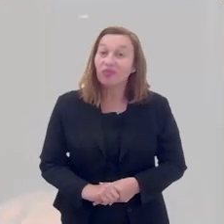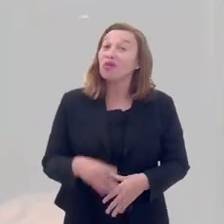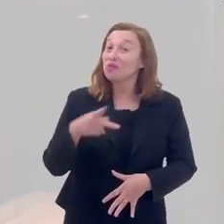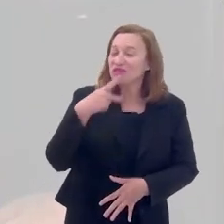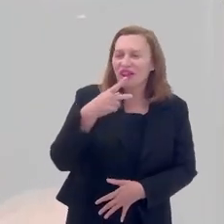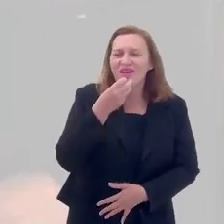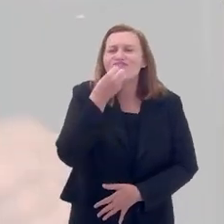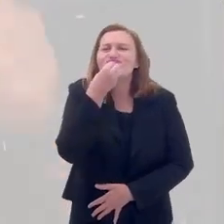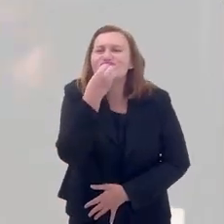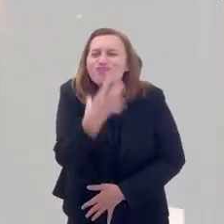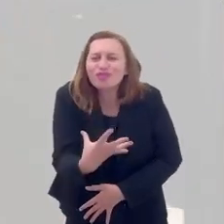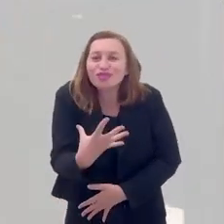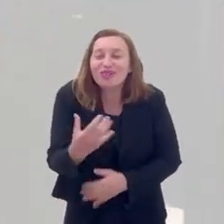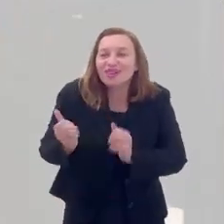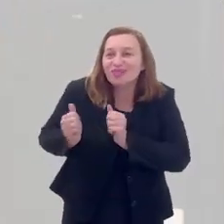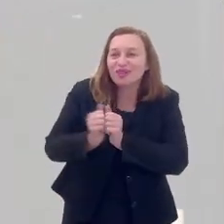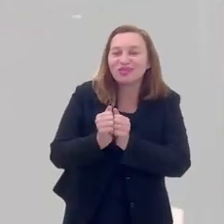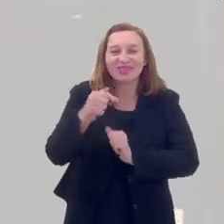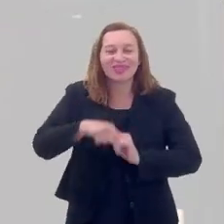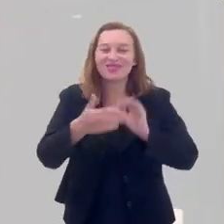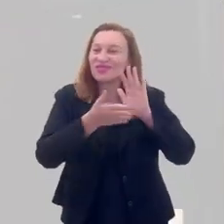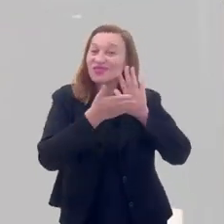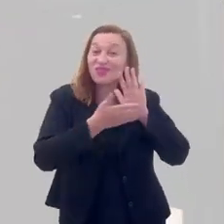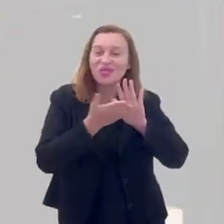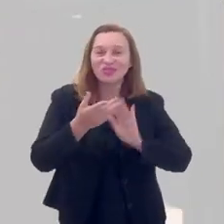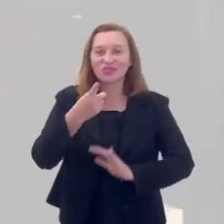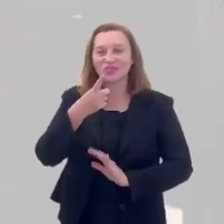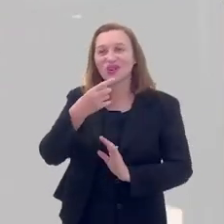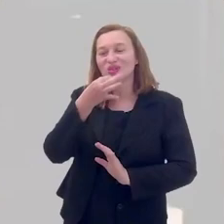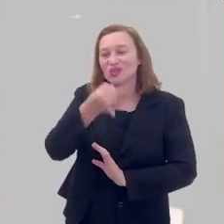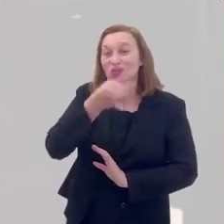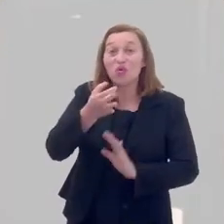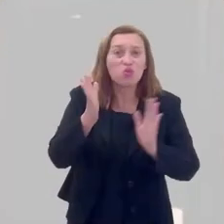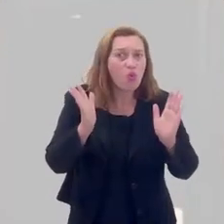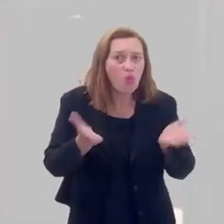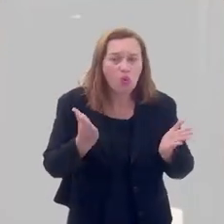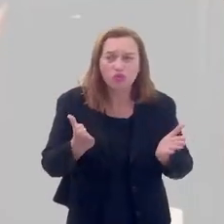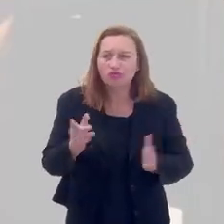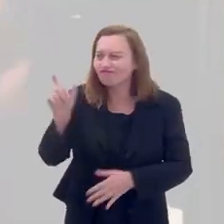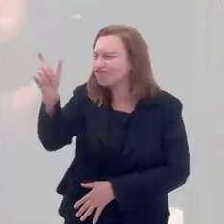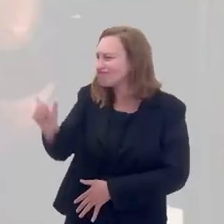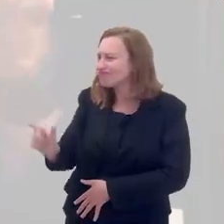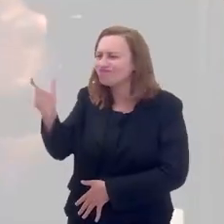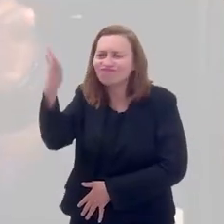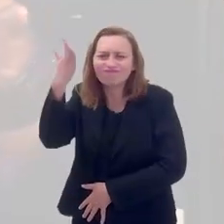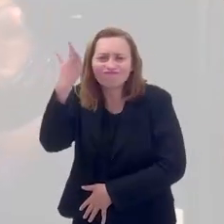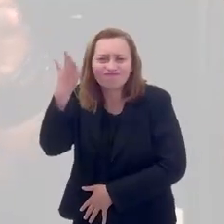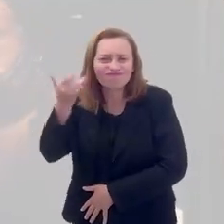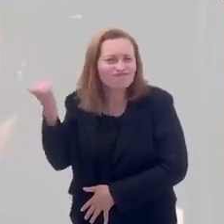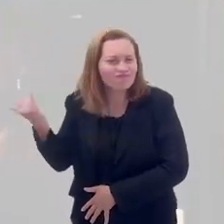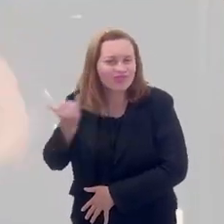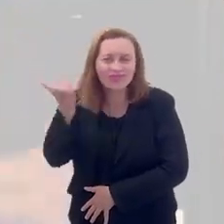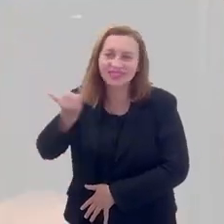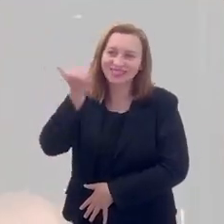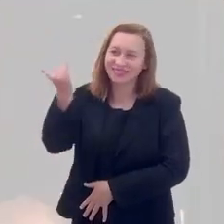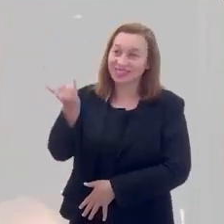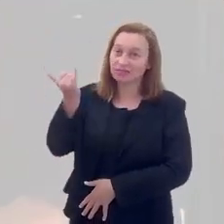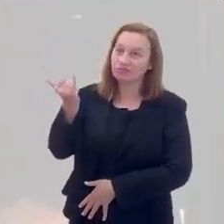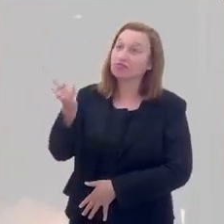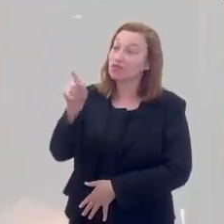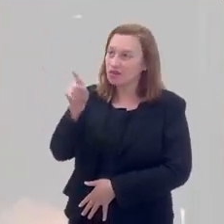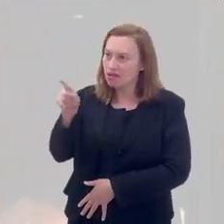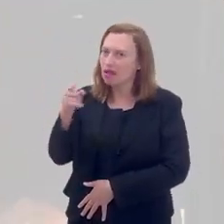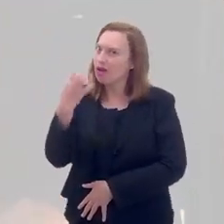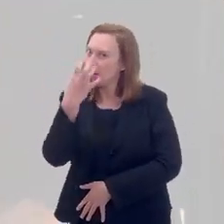Como eu disse é bom demais estarmos juntos aqui no locução e hoje uma figura muito interessante ele